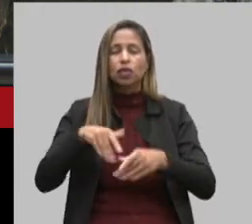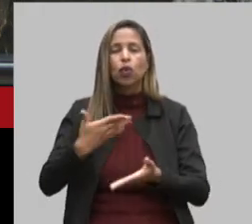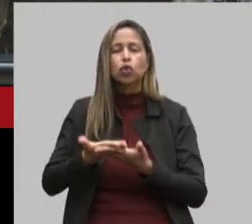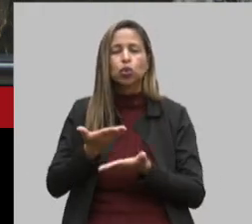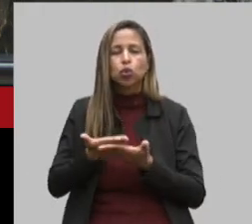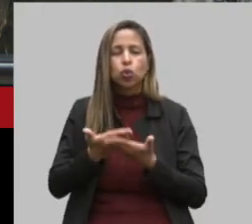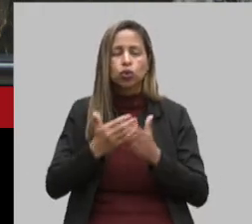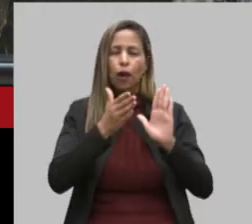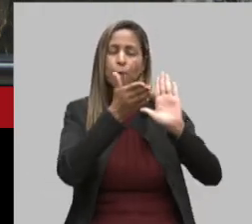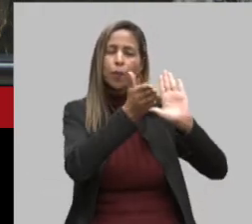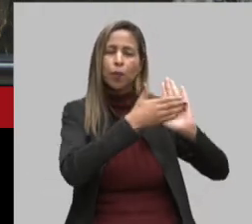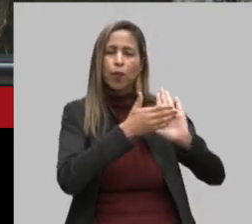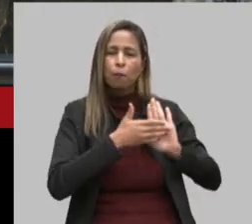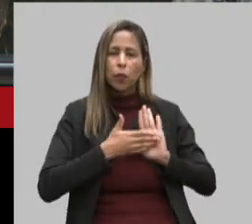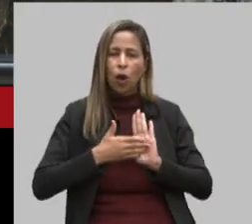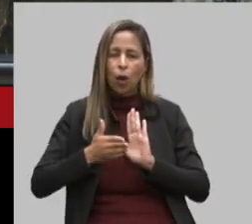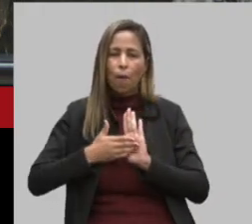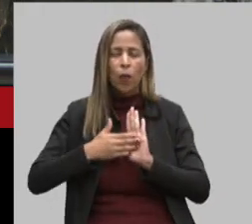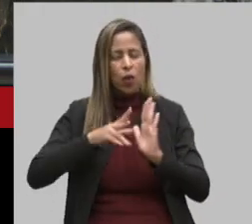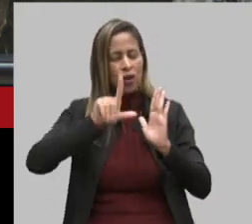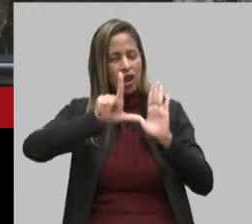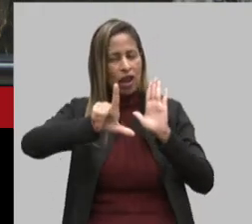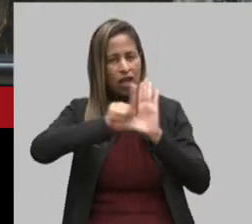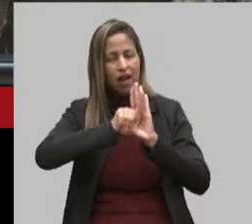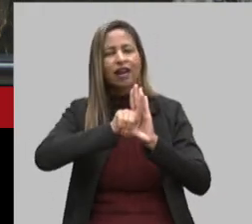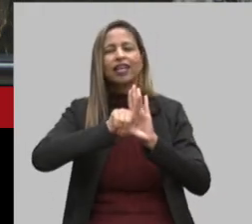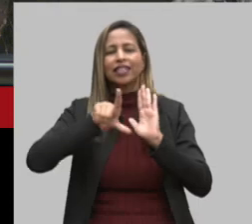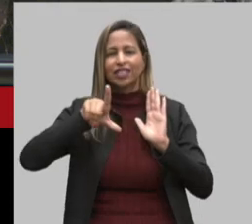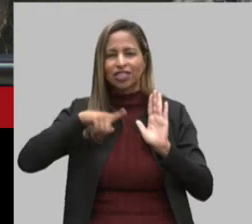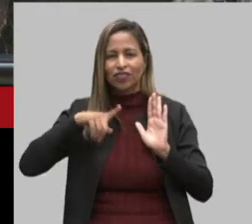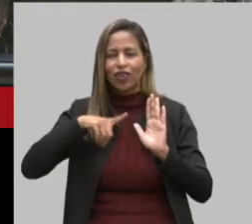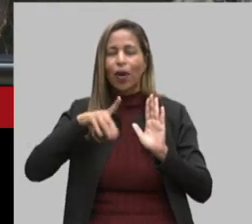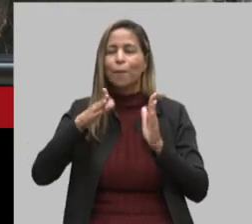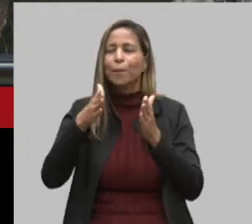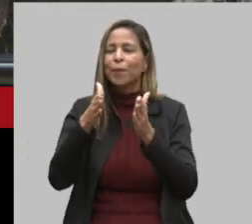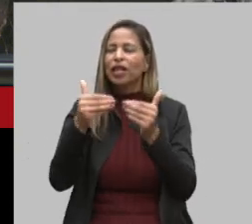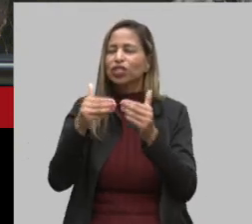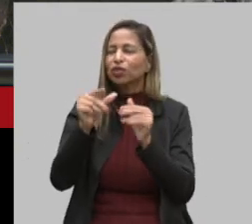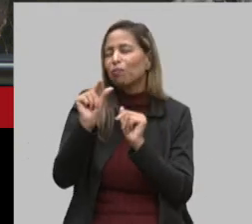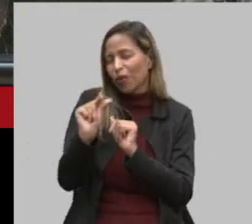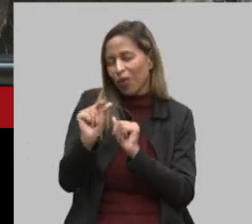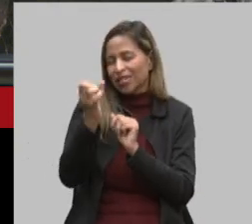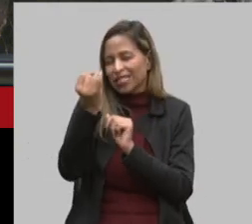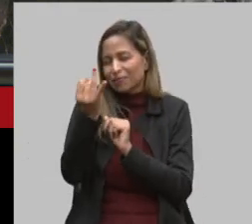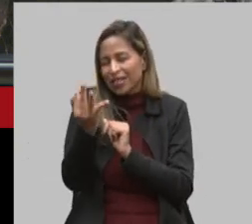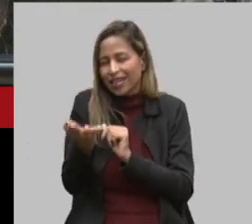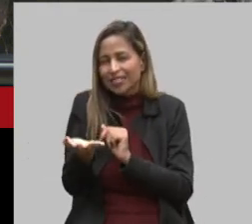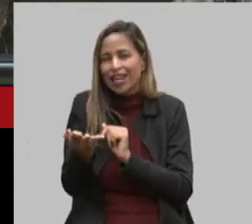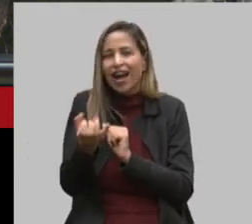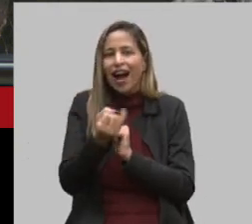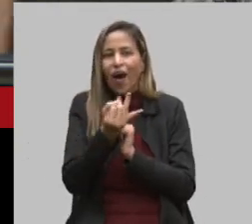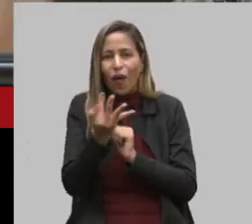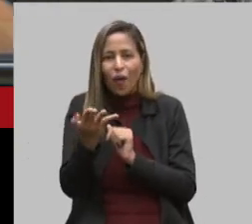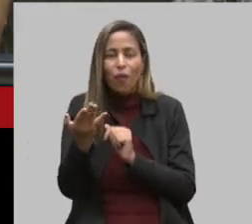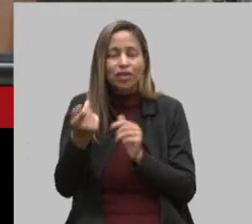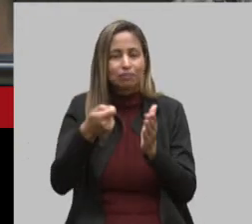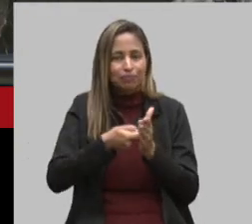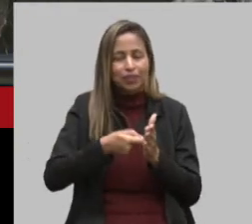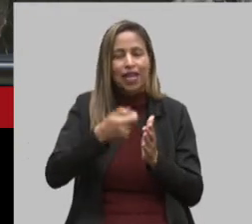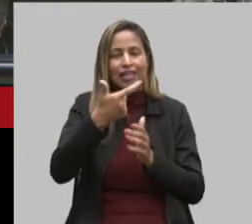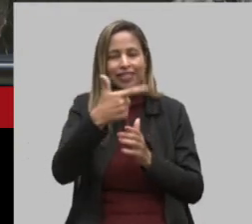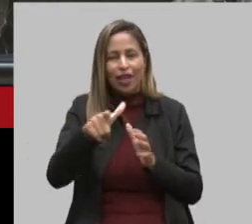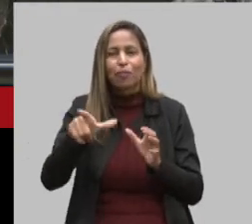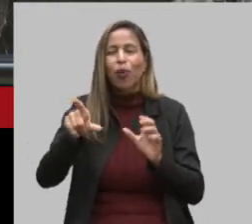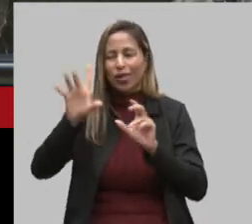propostas que estudaram as leis inclusive nós tivemos poucos pedidos de esclarecimento algumas muitas supressões e depois a gente acabou